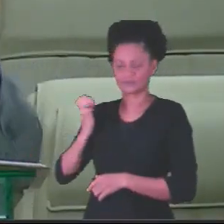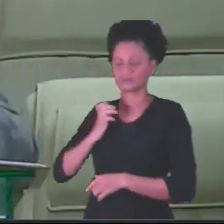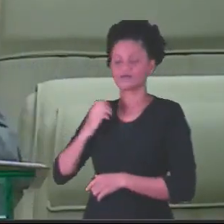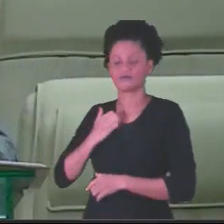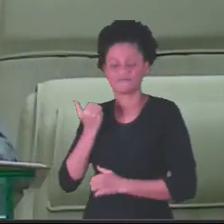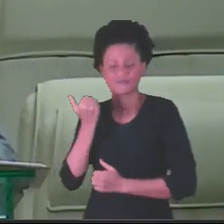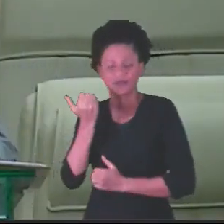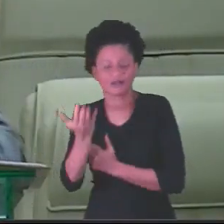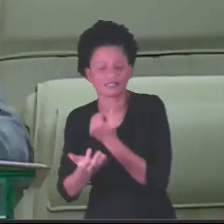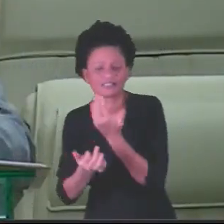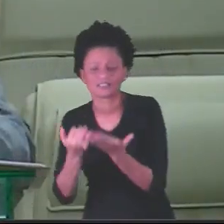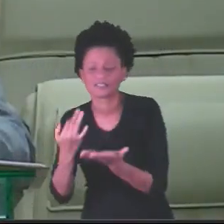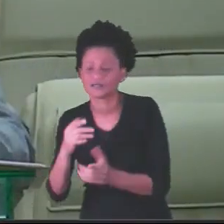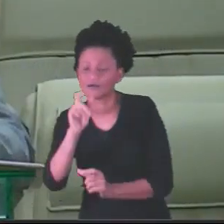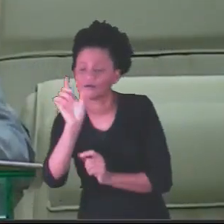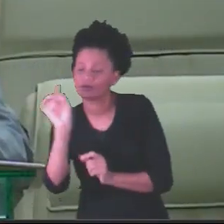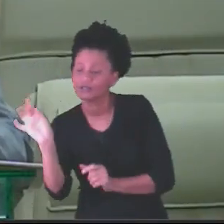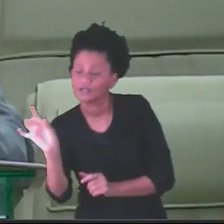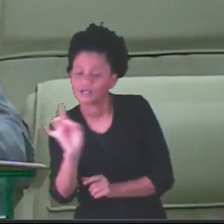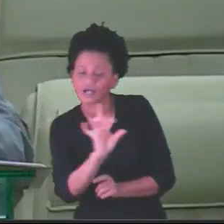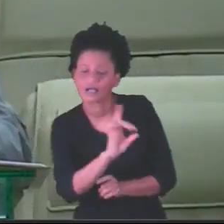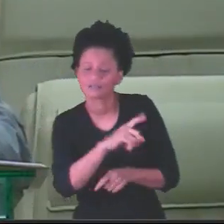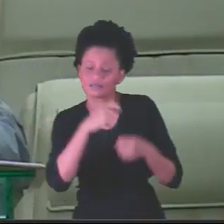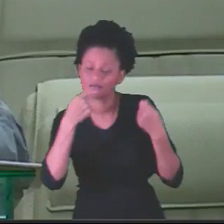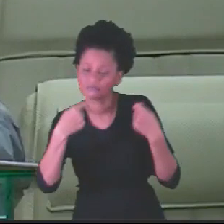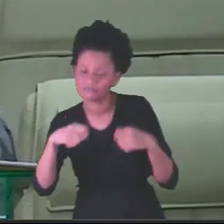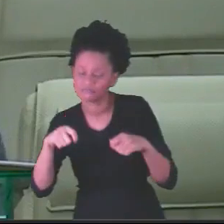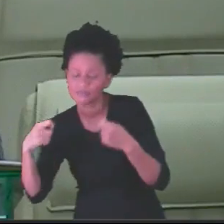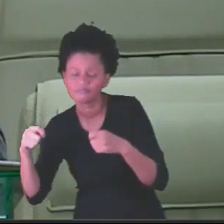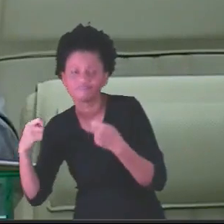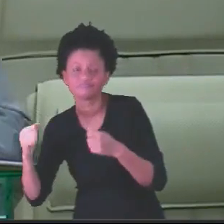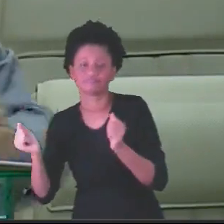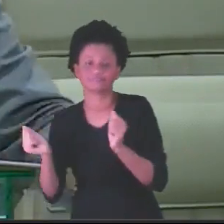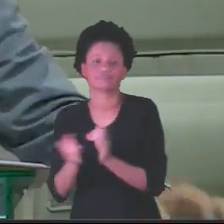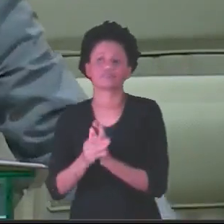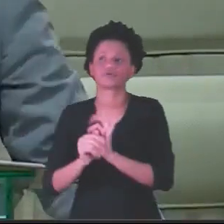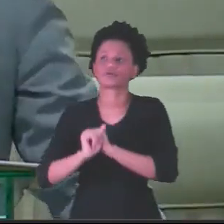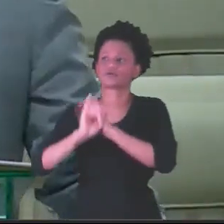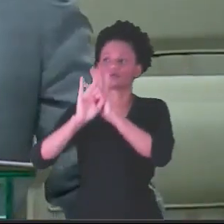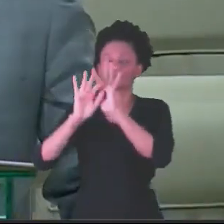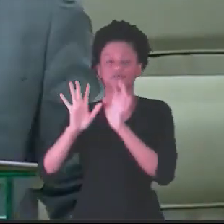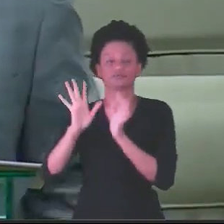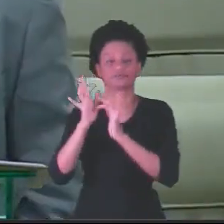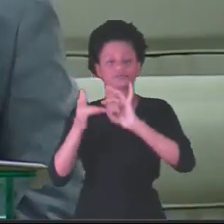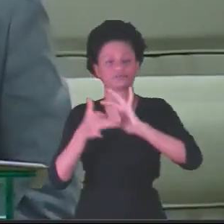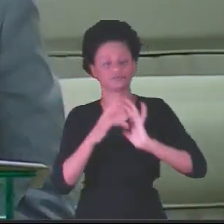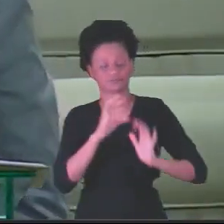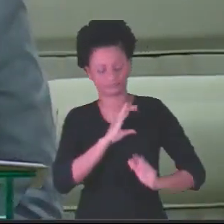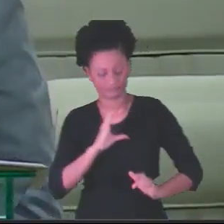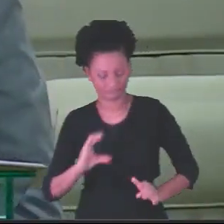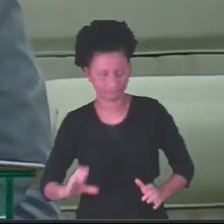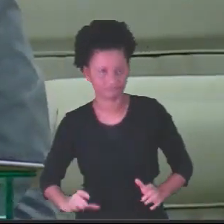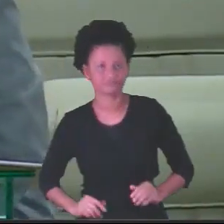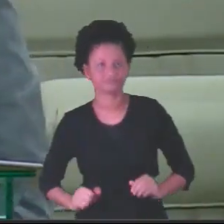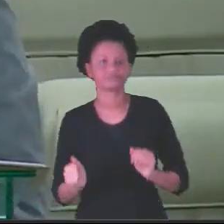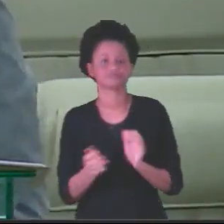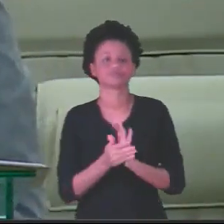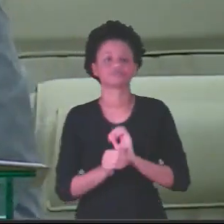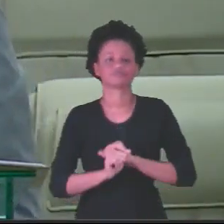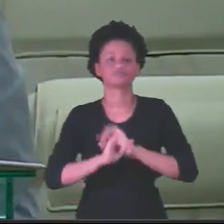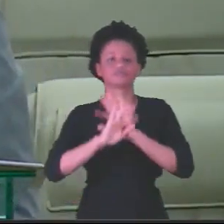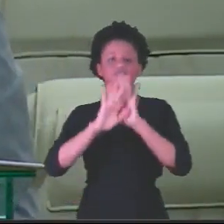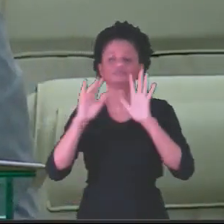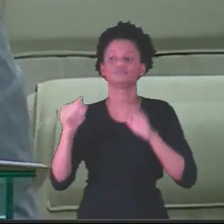necessidades em glória por cristo jesus glorificado seja